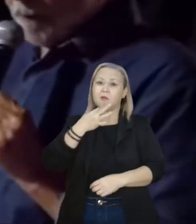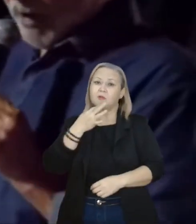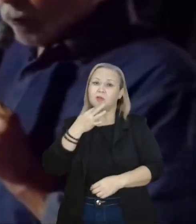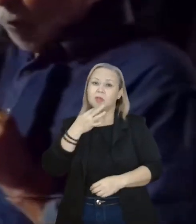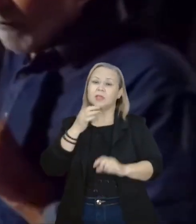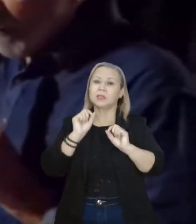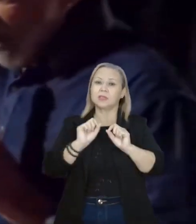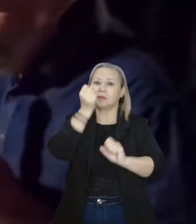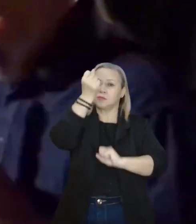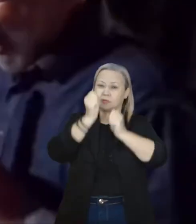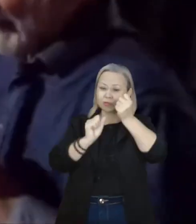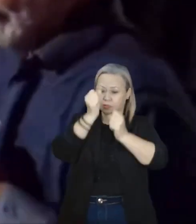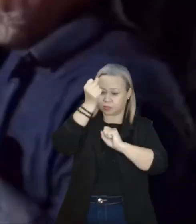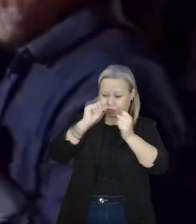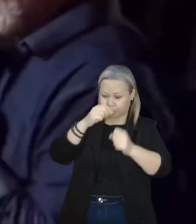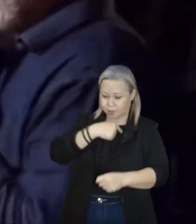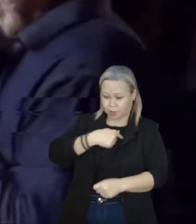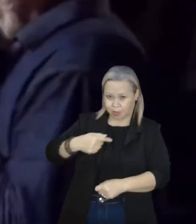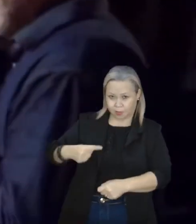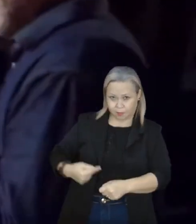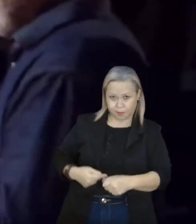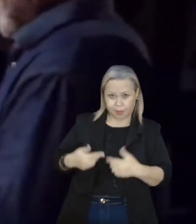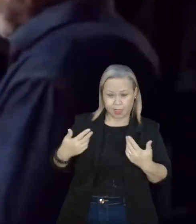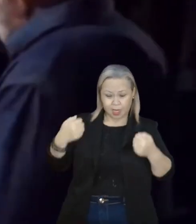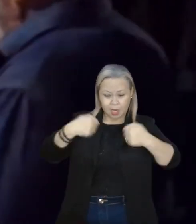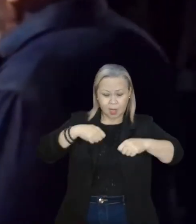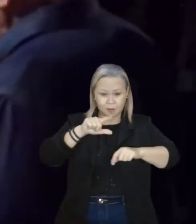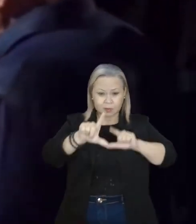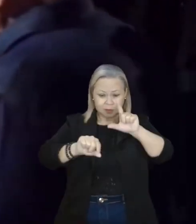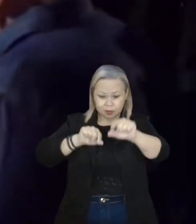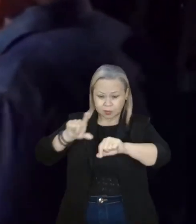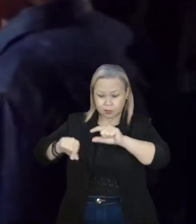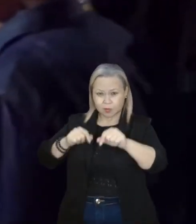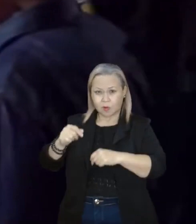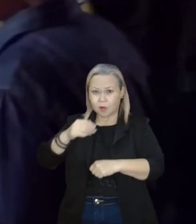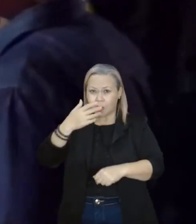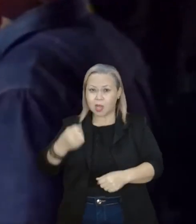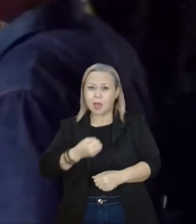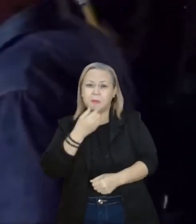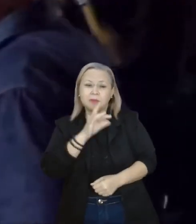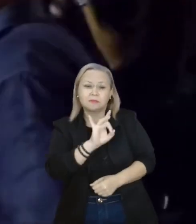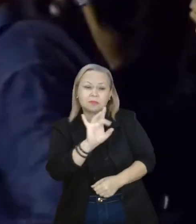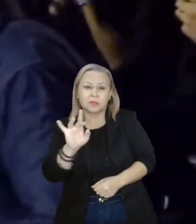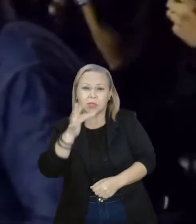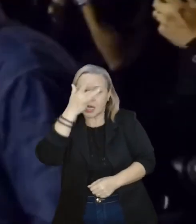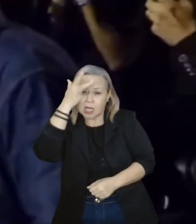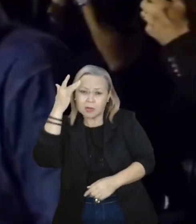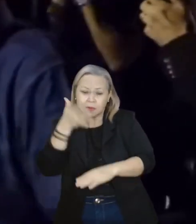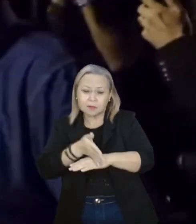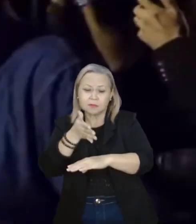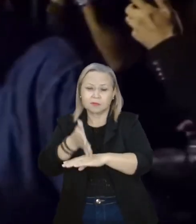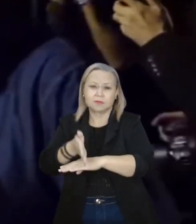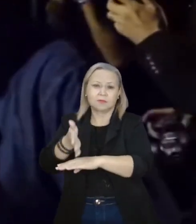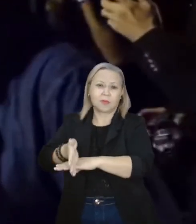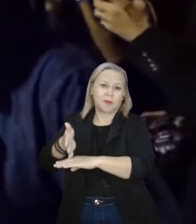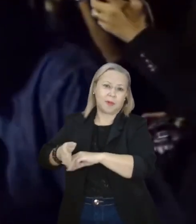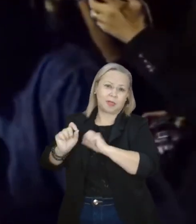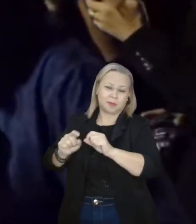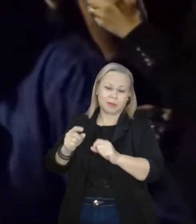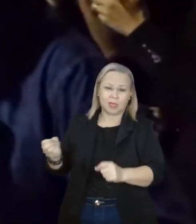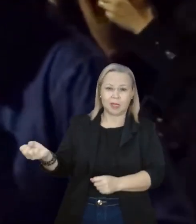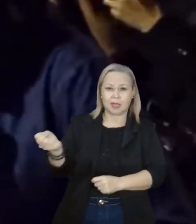máquina como está, e eu preciso escolher bem cada pessoa que vai participar da